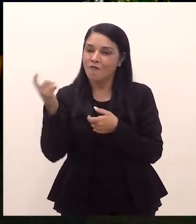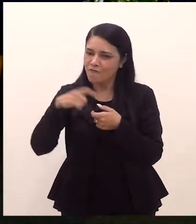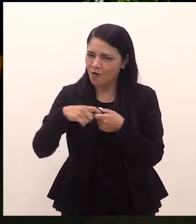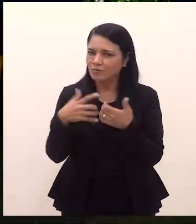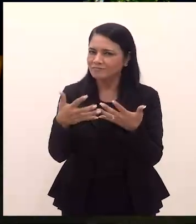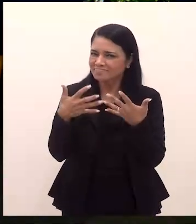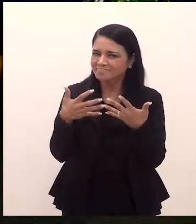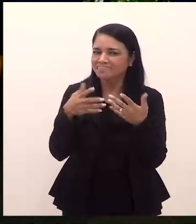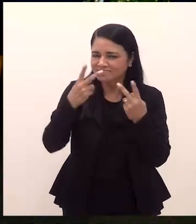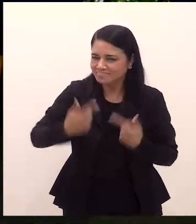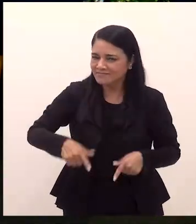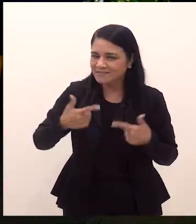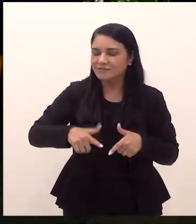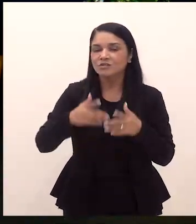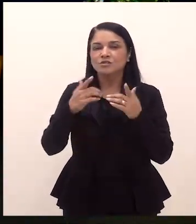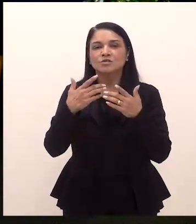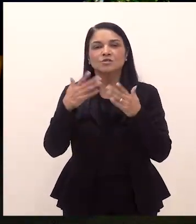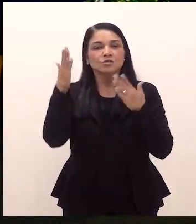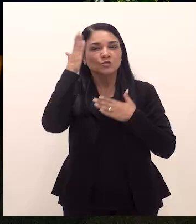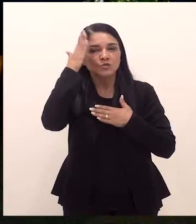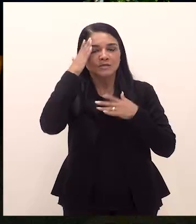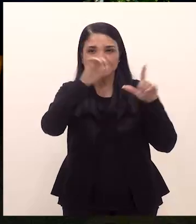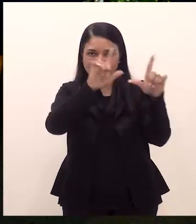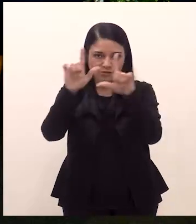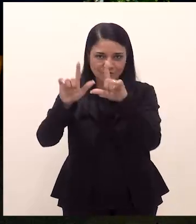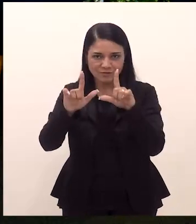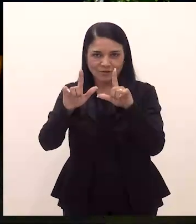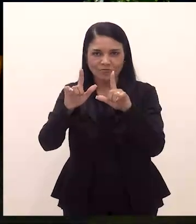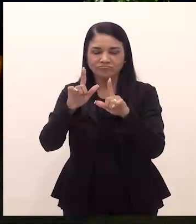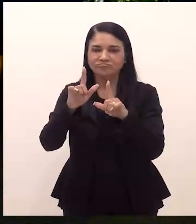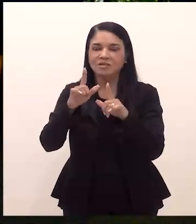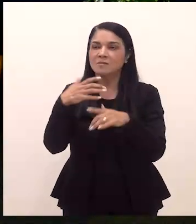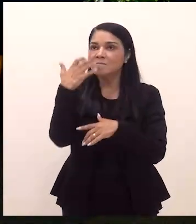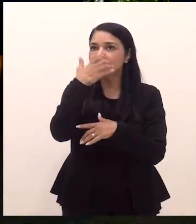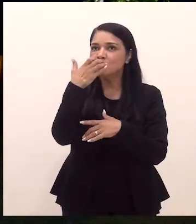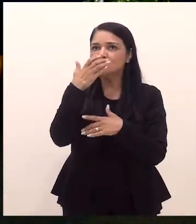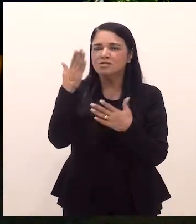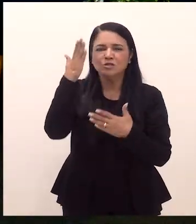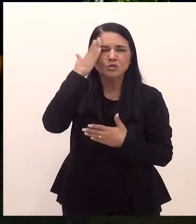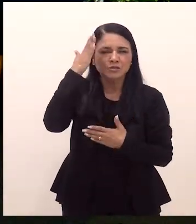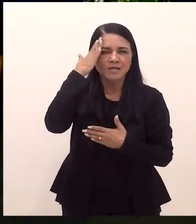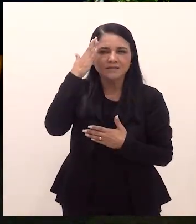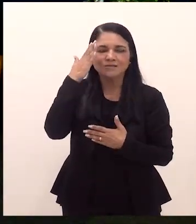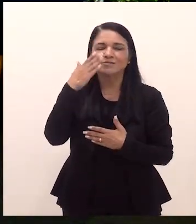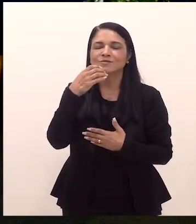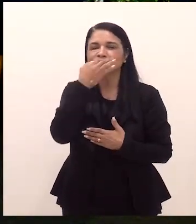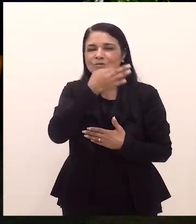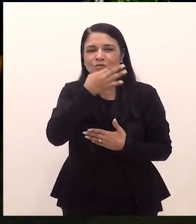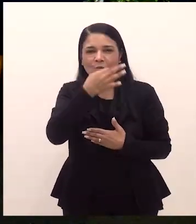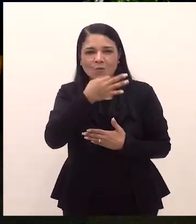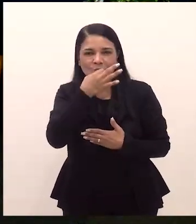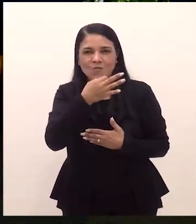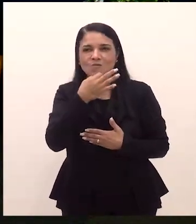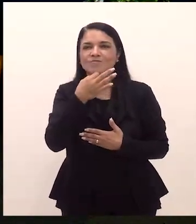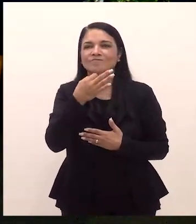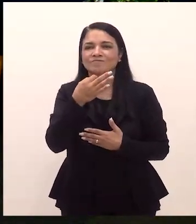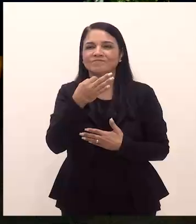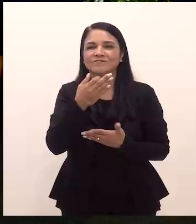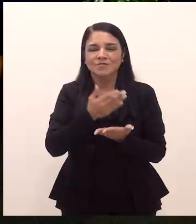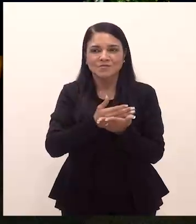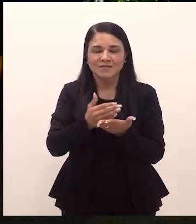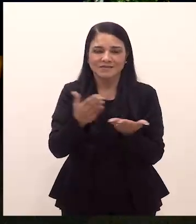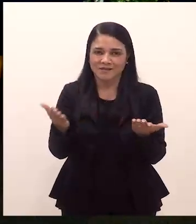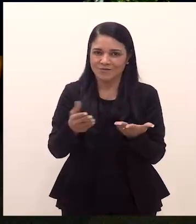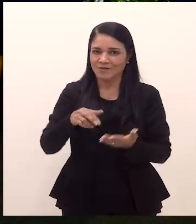maravilhoso conversar com vocês. Voltem sempre. Sucesso na exposição. Voos para o Segue o Som e muito som bom